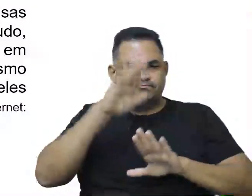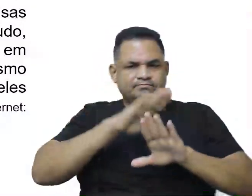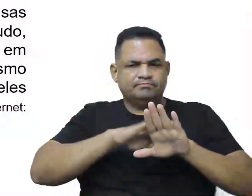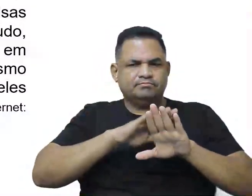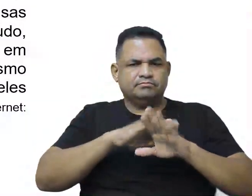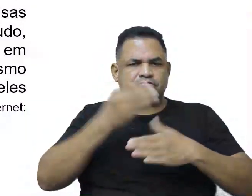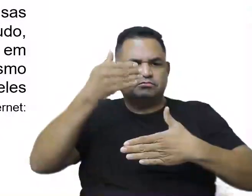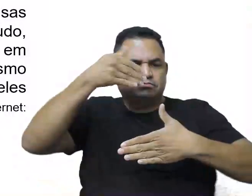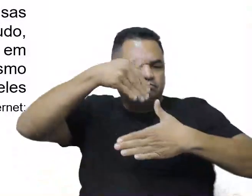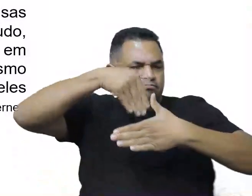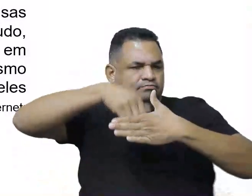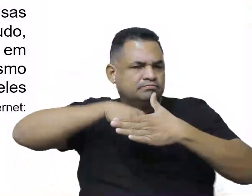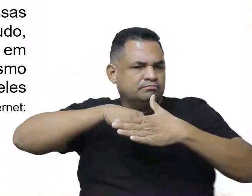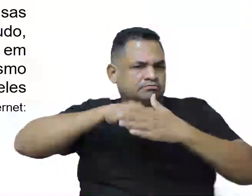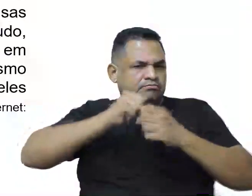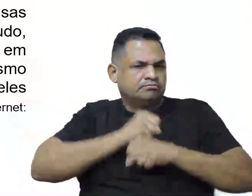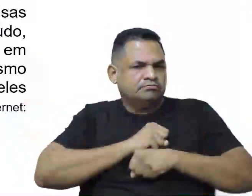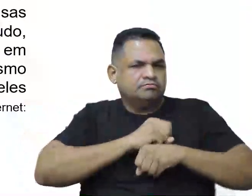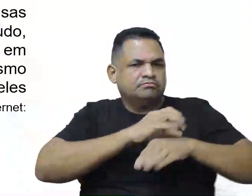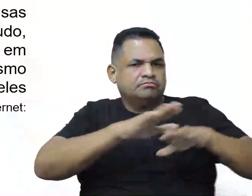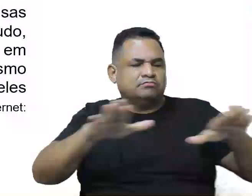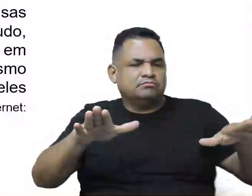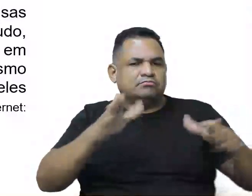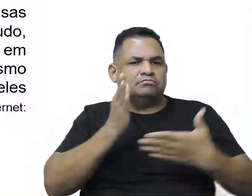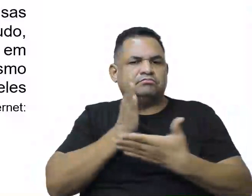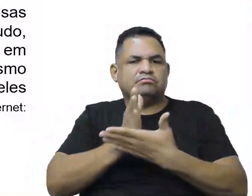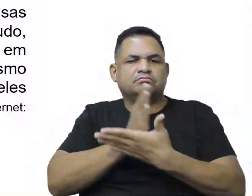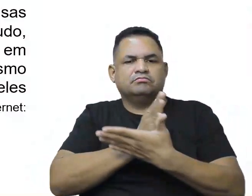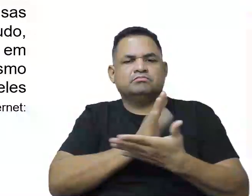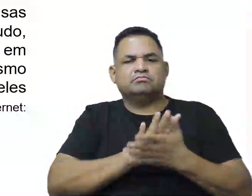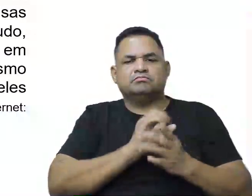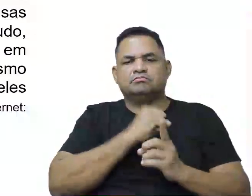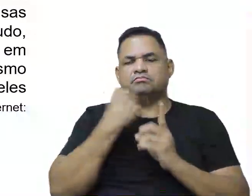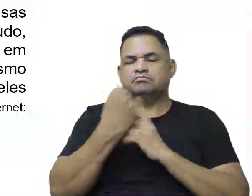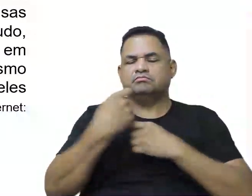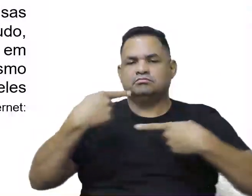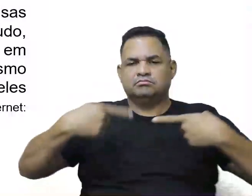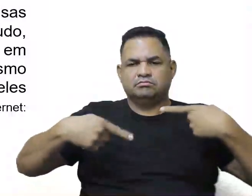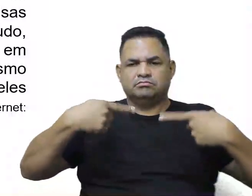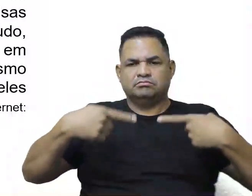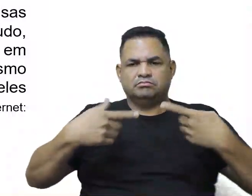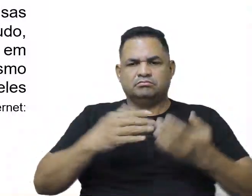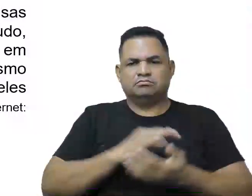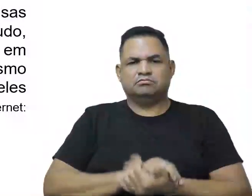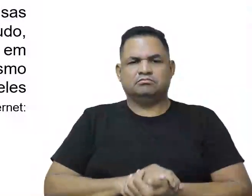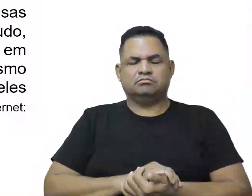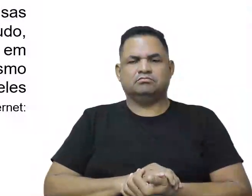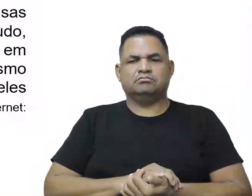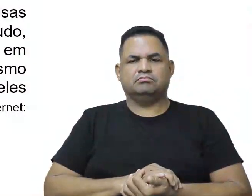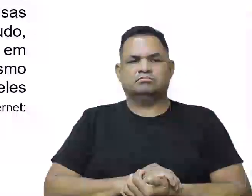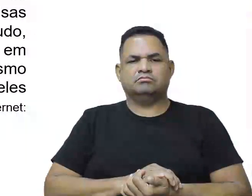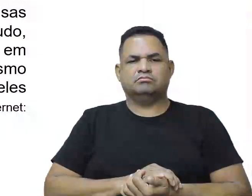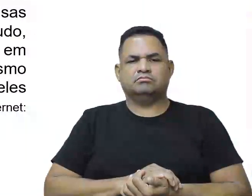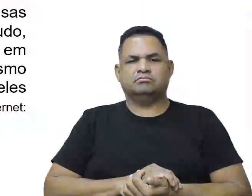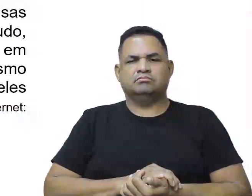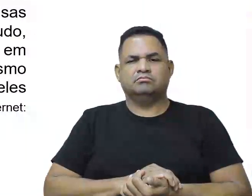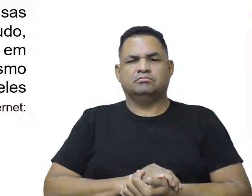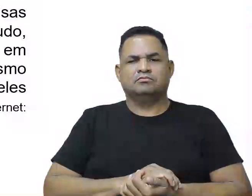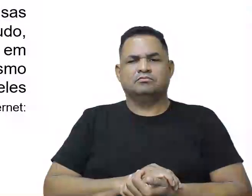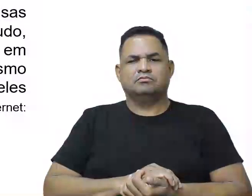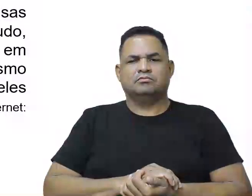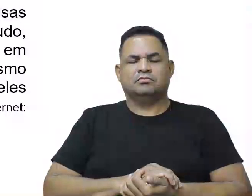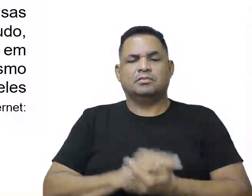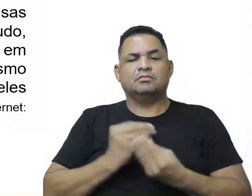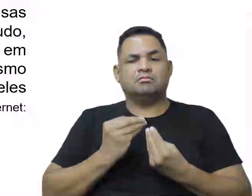é ocultar e dissimular as divisões sociais e políticas darling